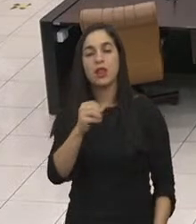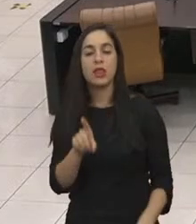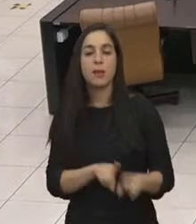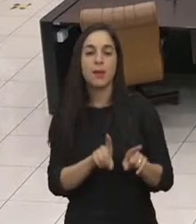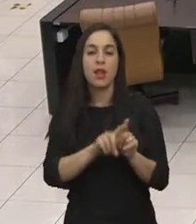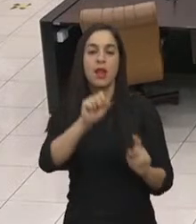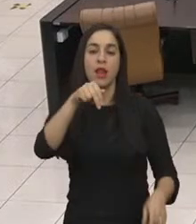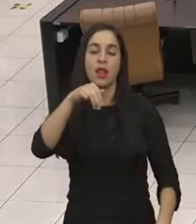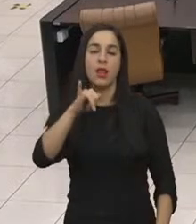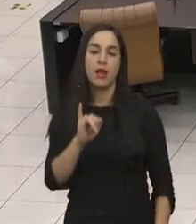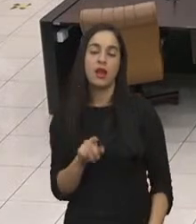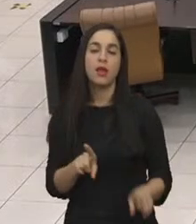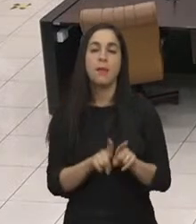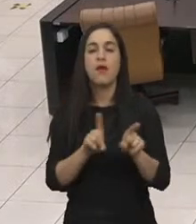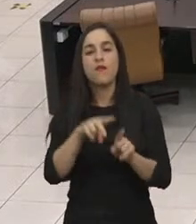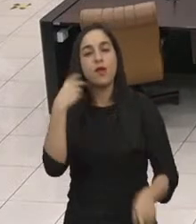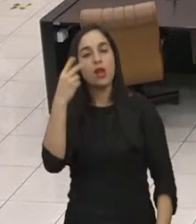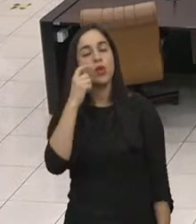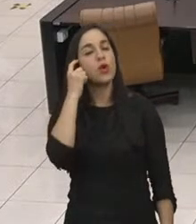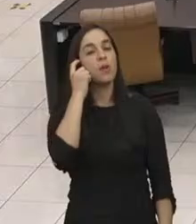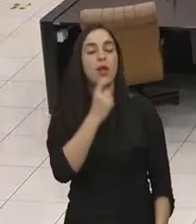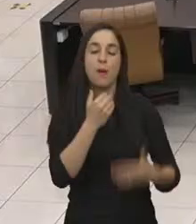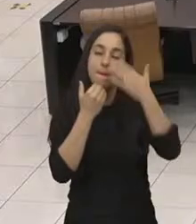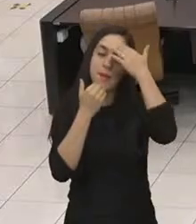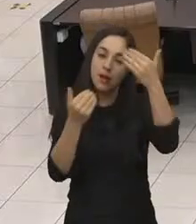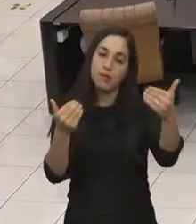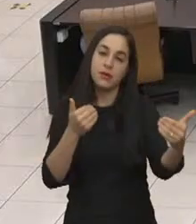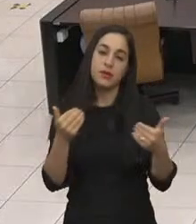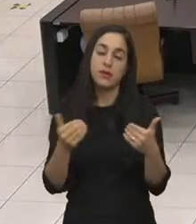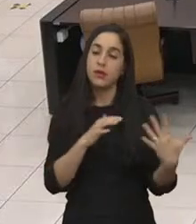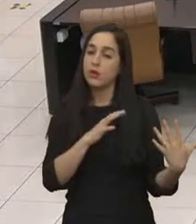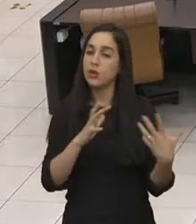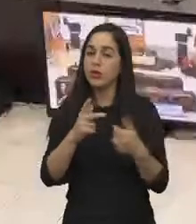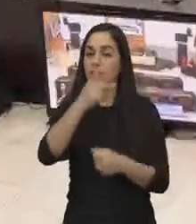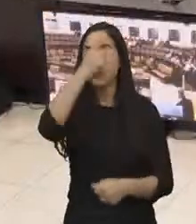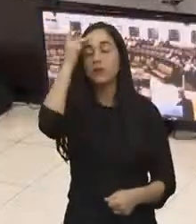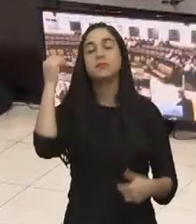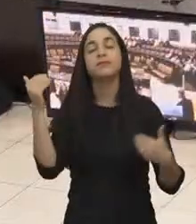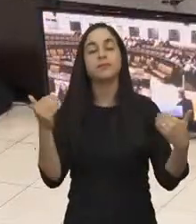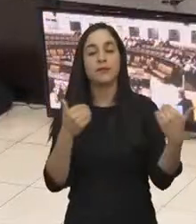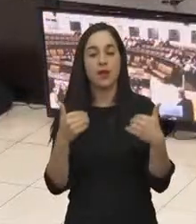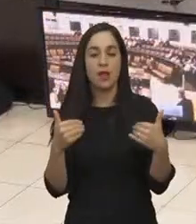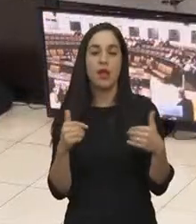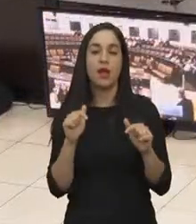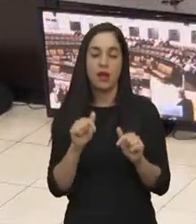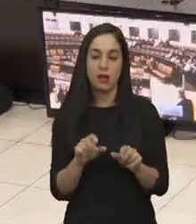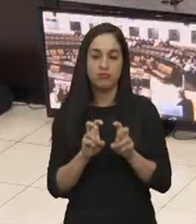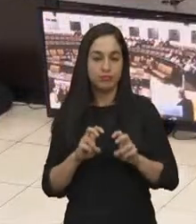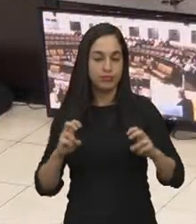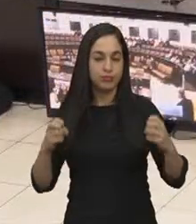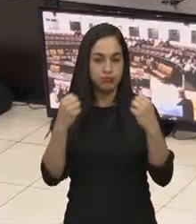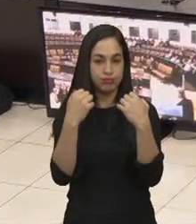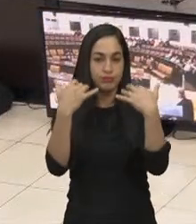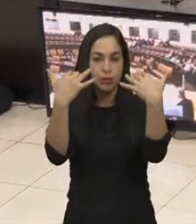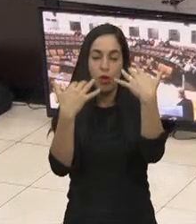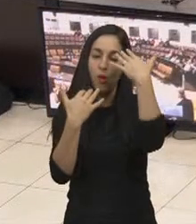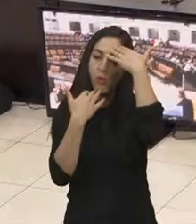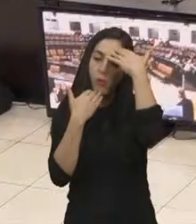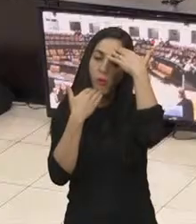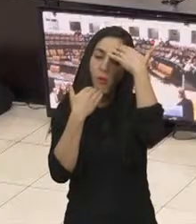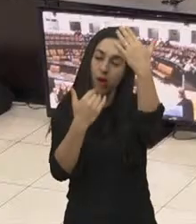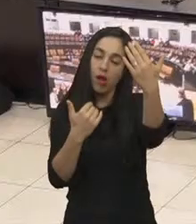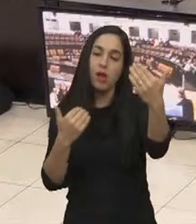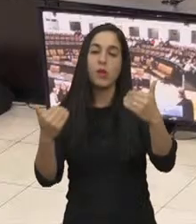e o vereador Gabriel, obrigado pela presença também. E a todos aqui presentes também na casa, obrigado por